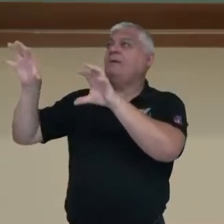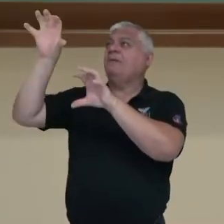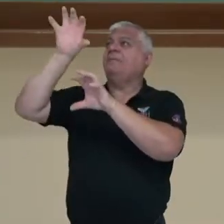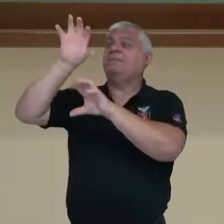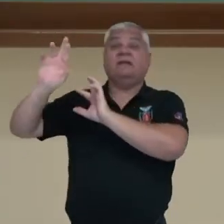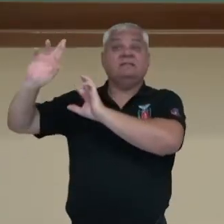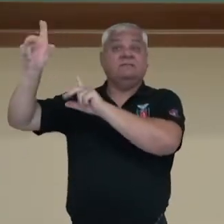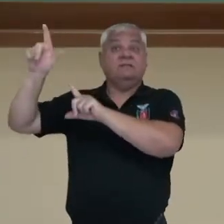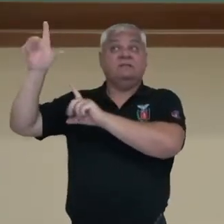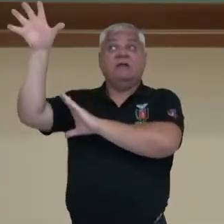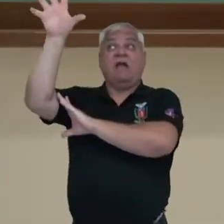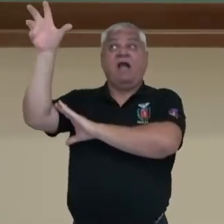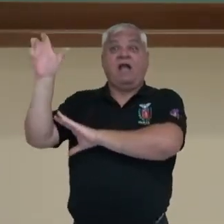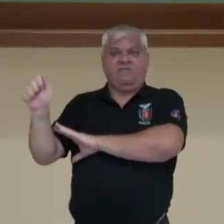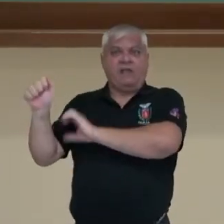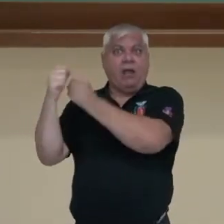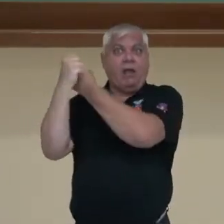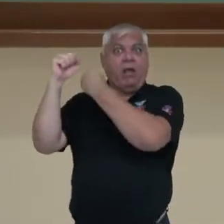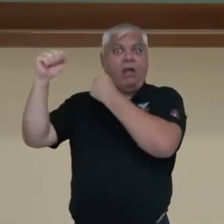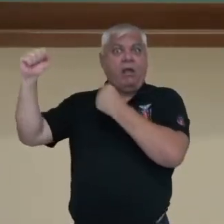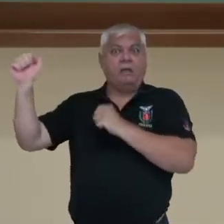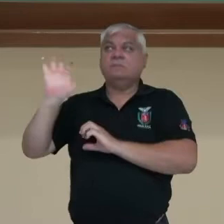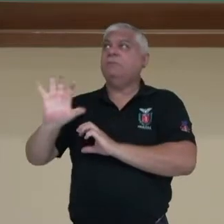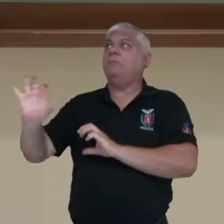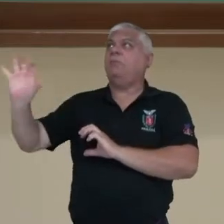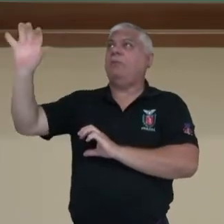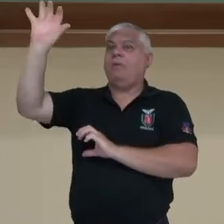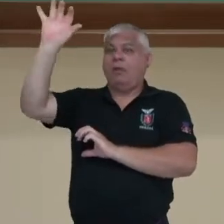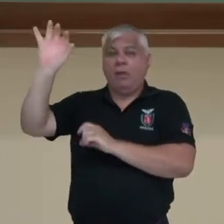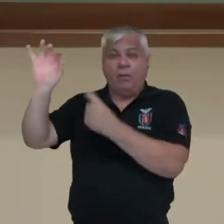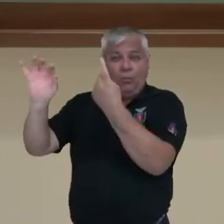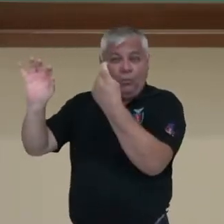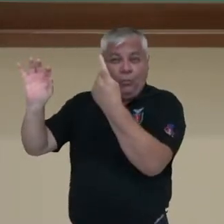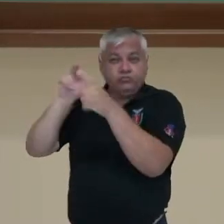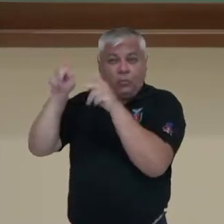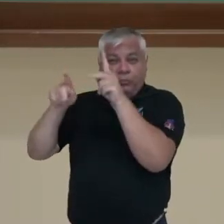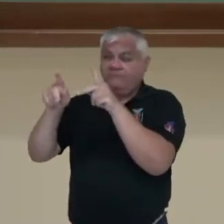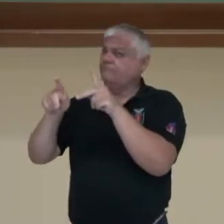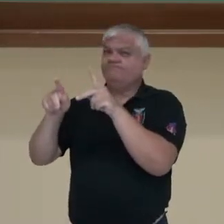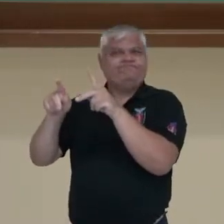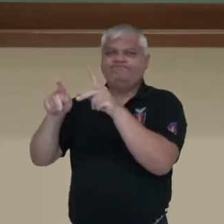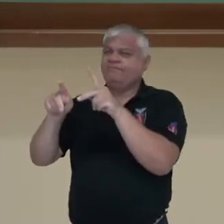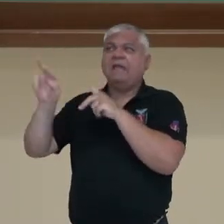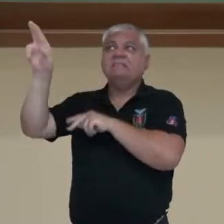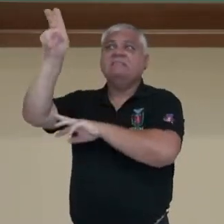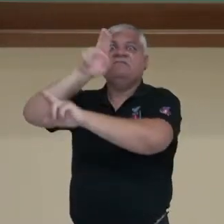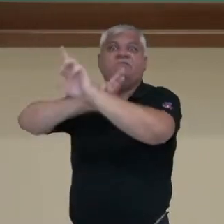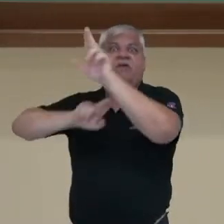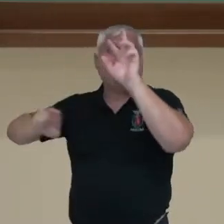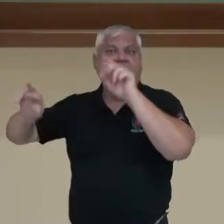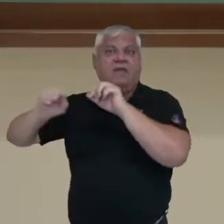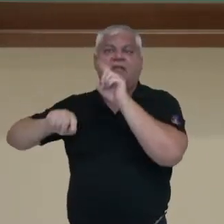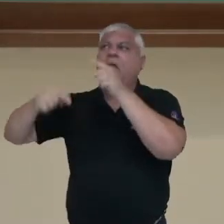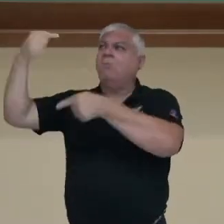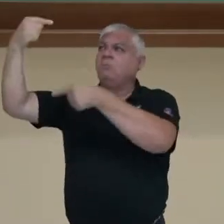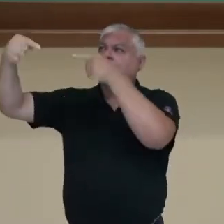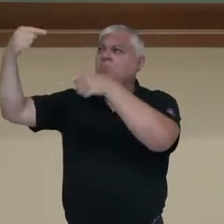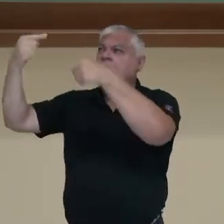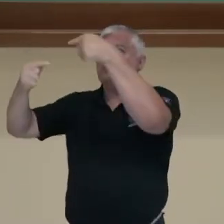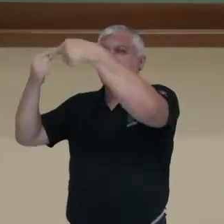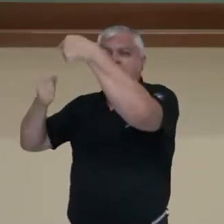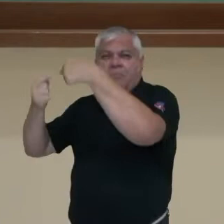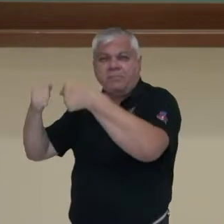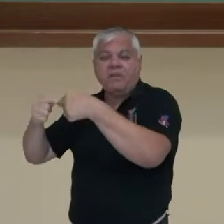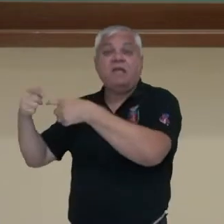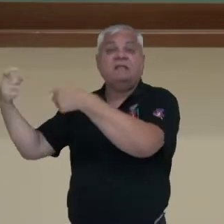no continente africano, mas não significa que é um único povo. São etnias, inclusive, rivais, que em situações de guerras